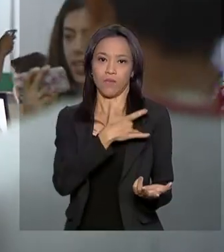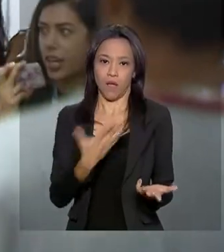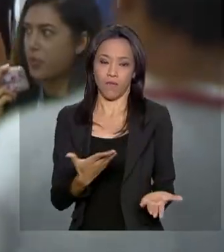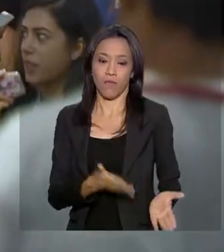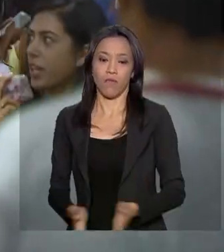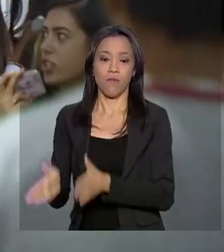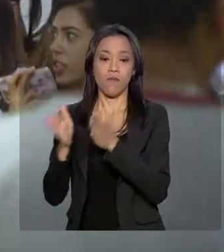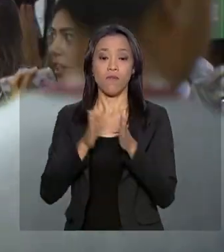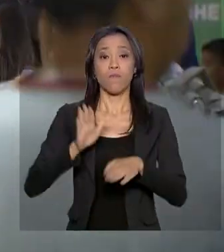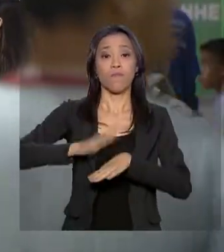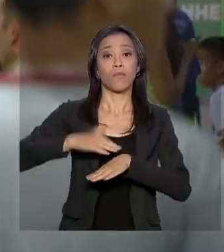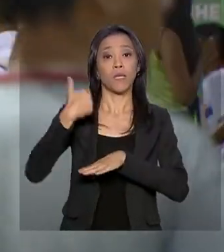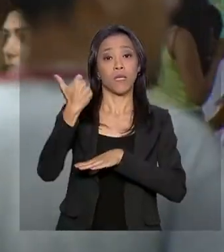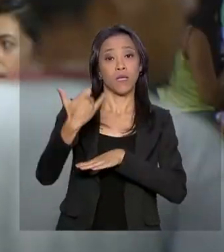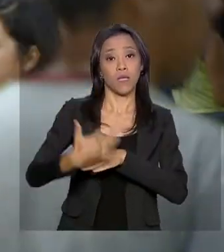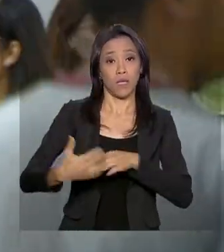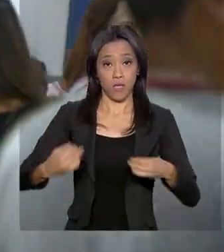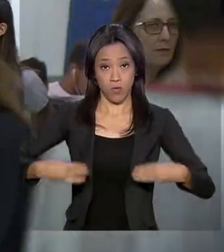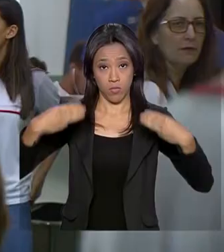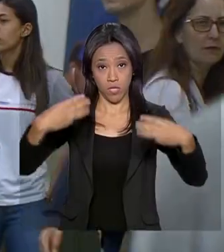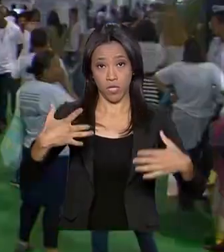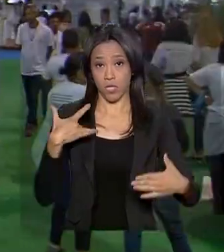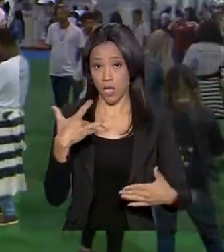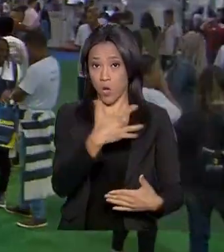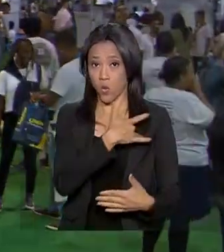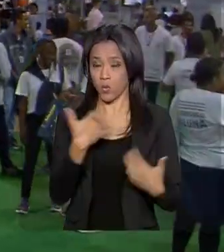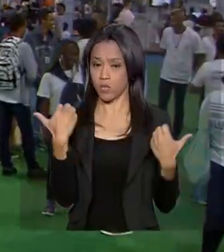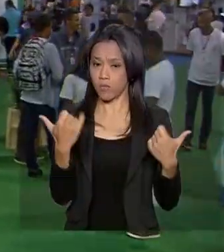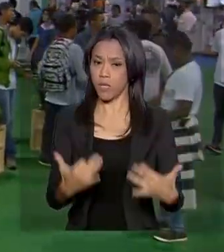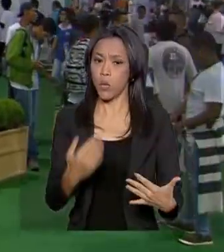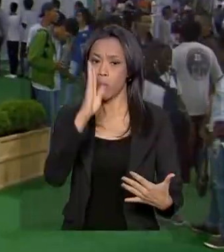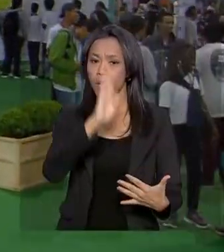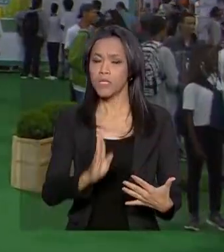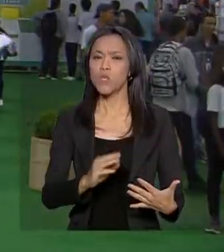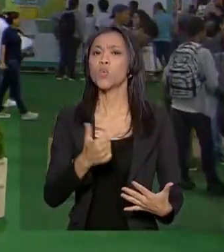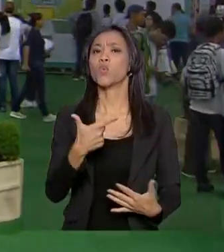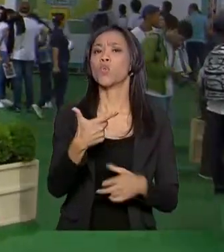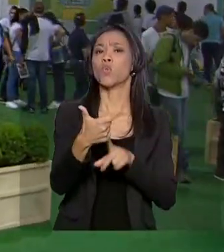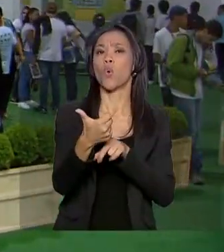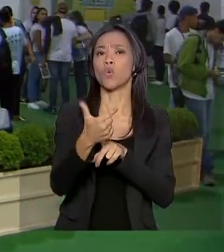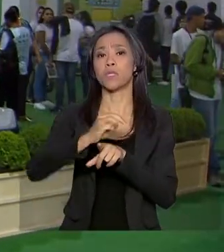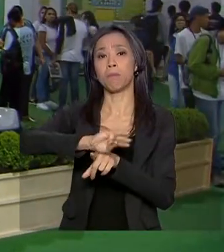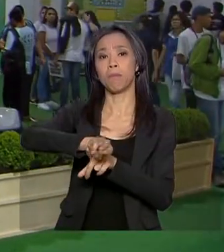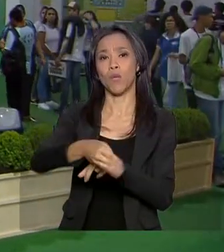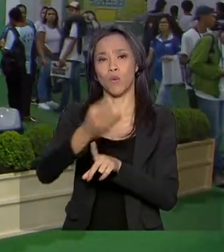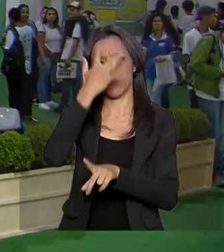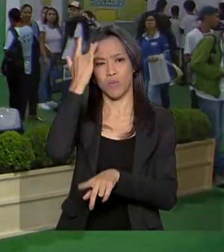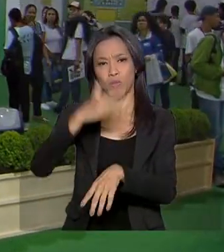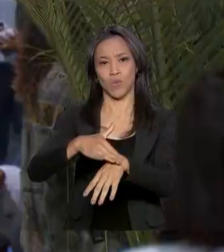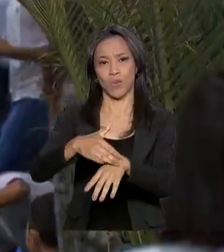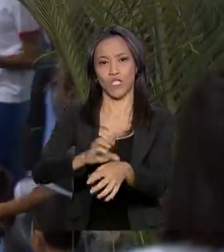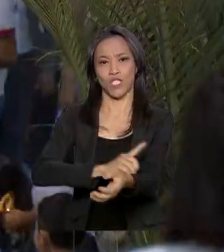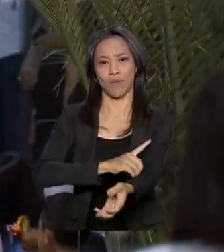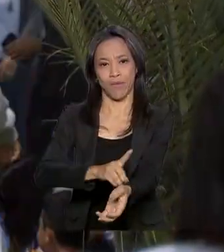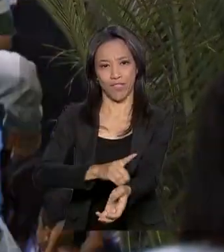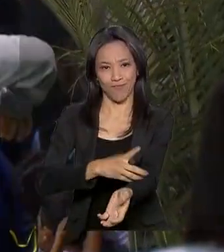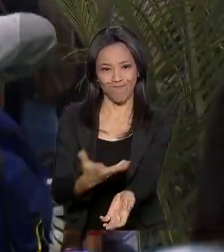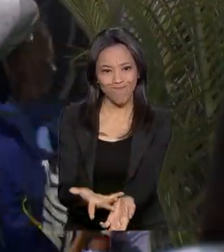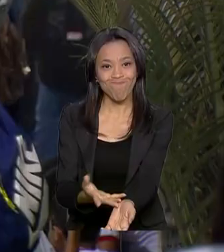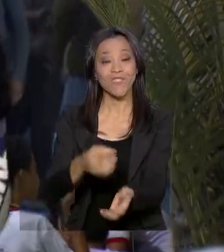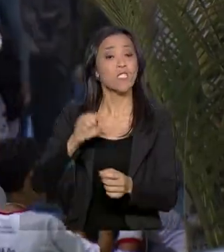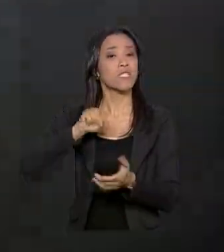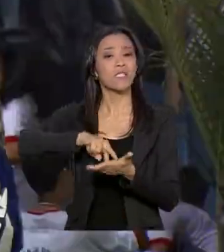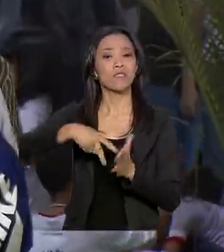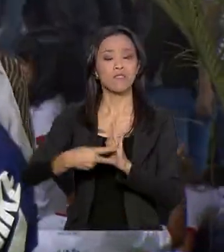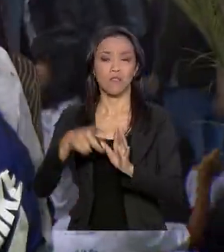Segundo o Ministério da Saúde, o Brasil tem hoje mais de 12 milhões de diabéticos. Isso significa que 7